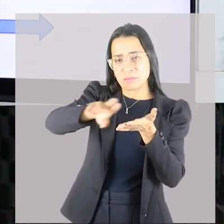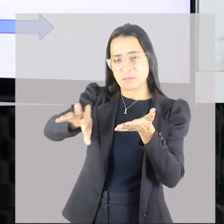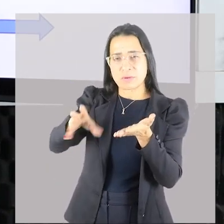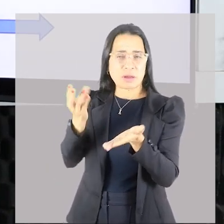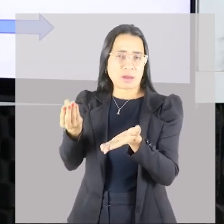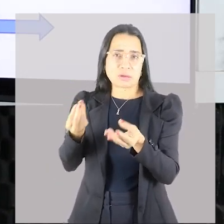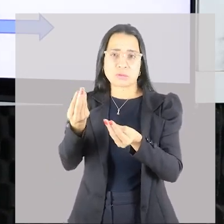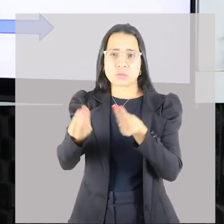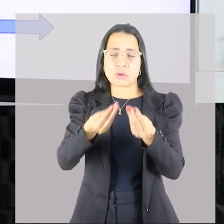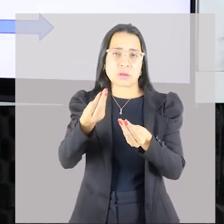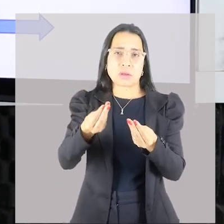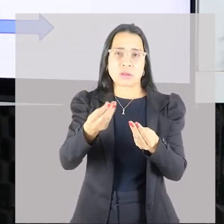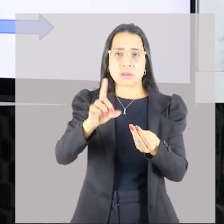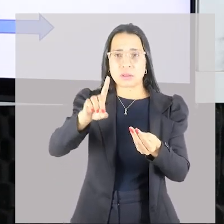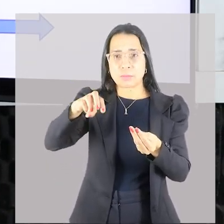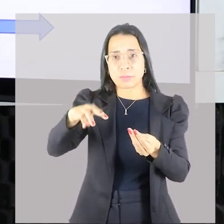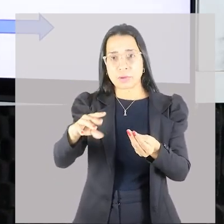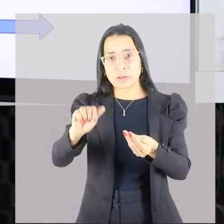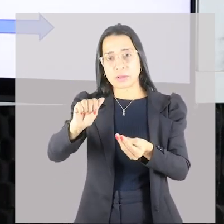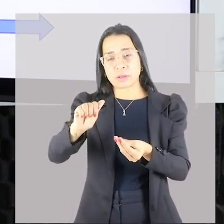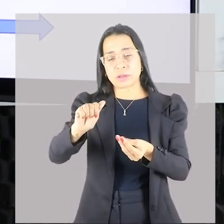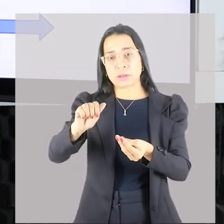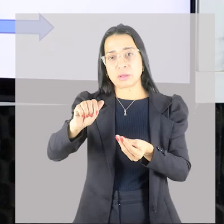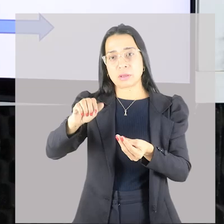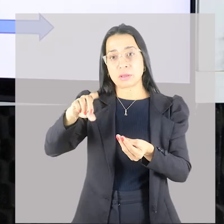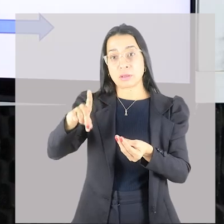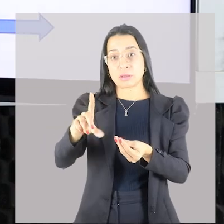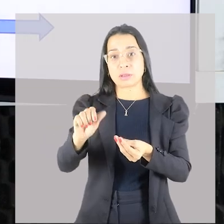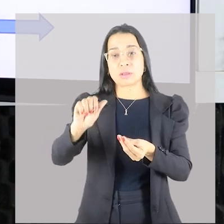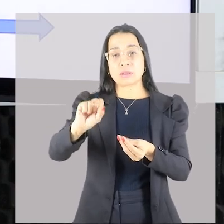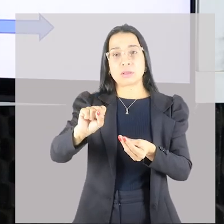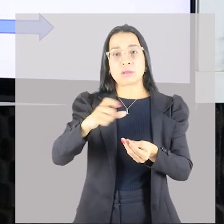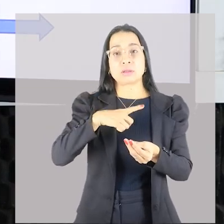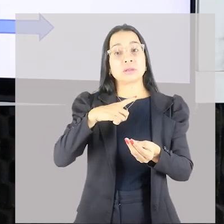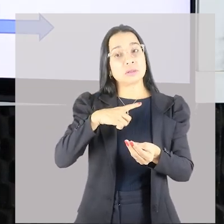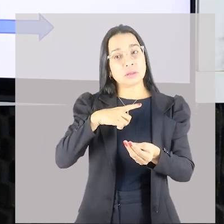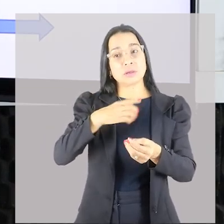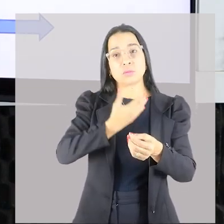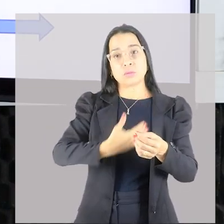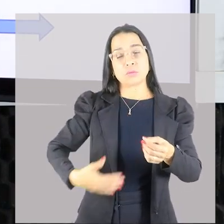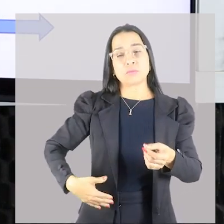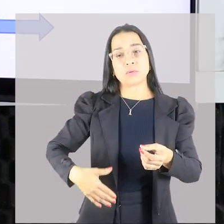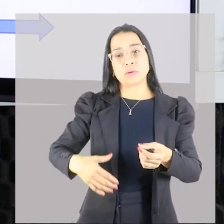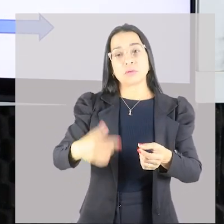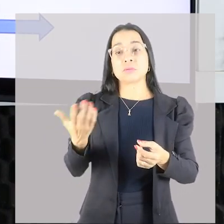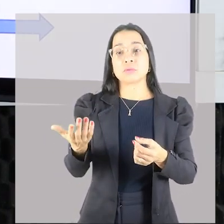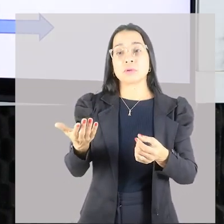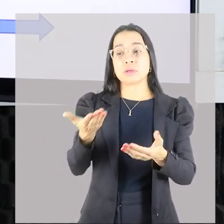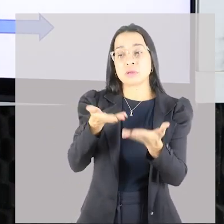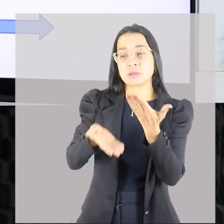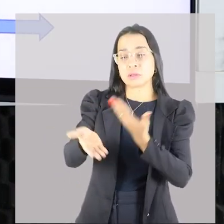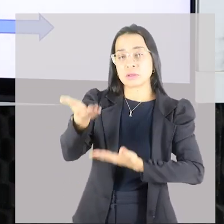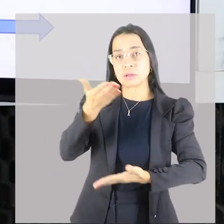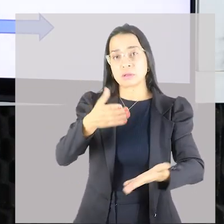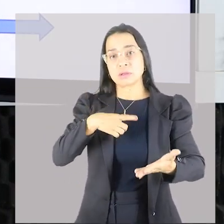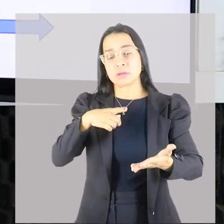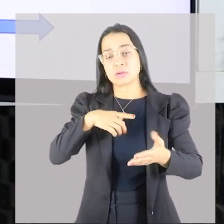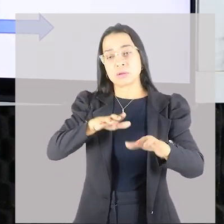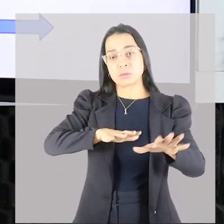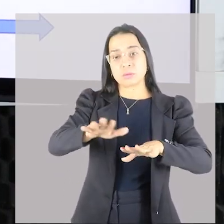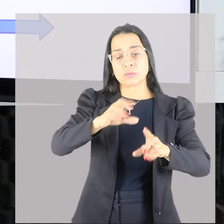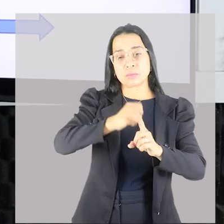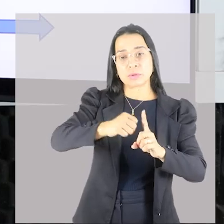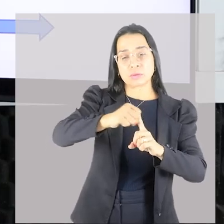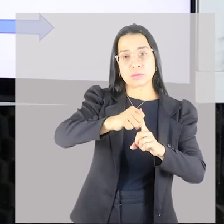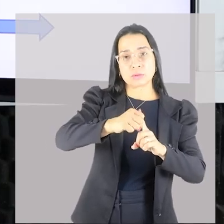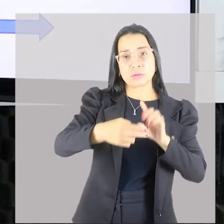Estado. E aí no meio, fazendo essa interlocução, existem os movimentos sociais, representando determinados grupos da